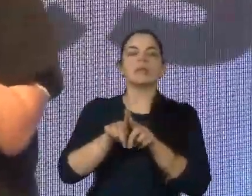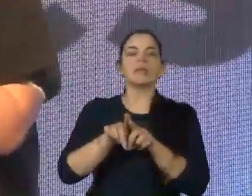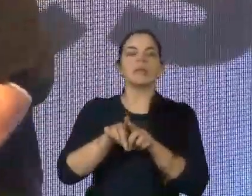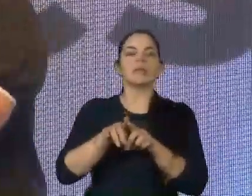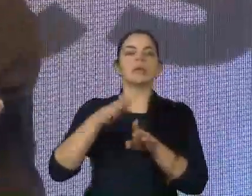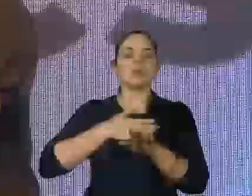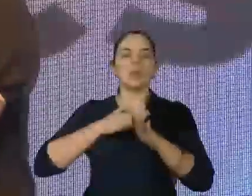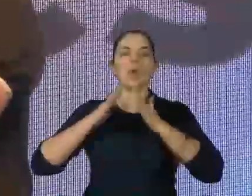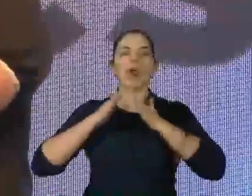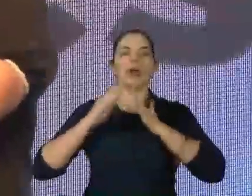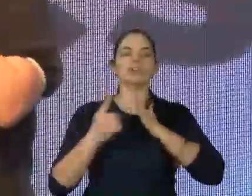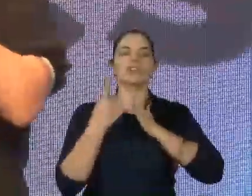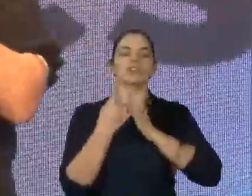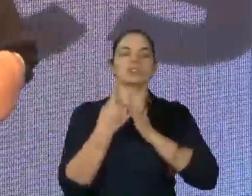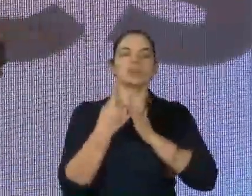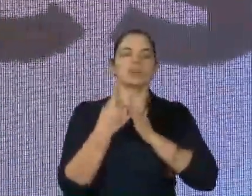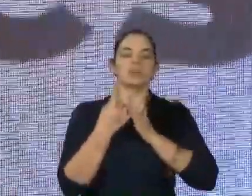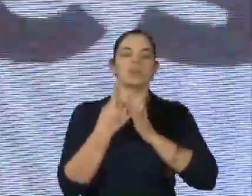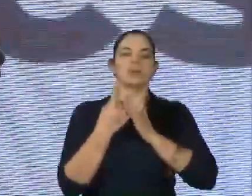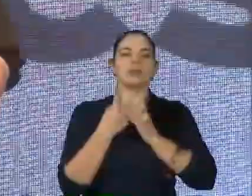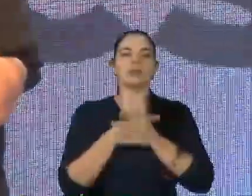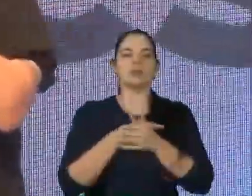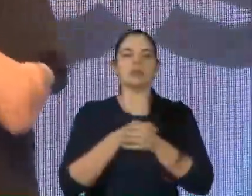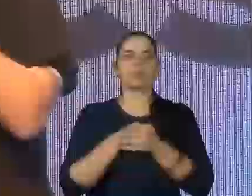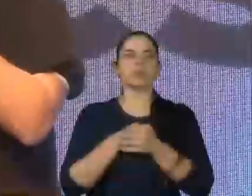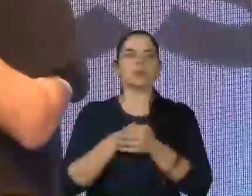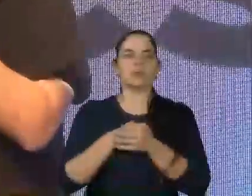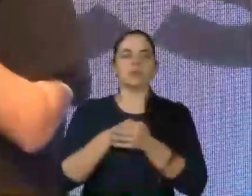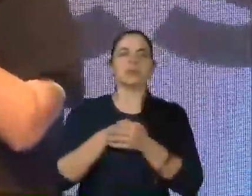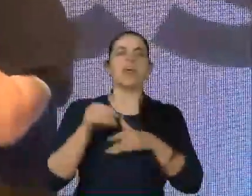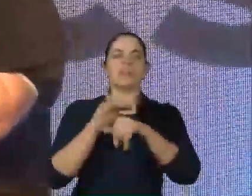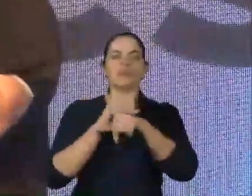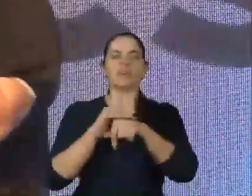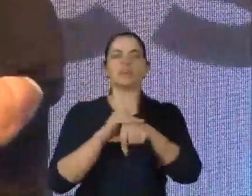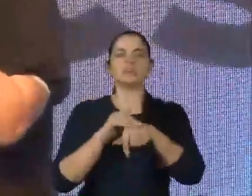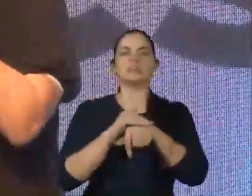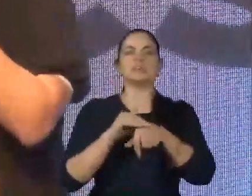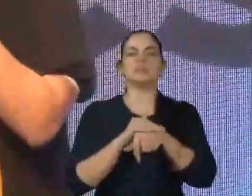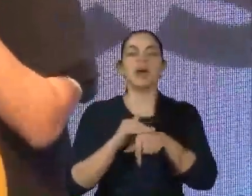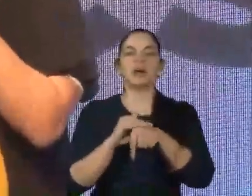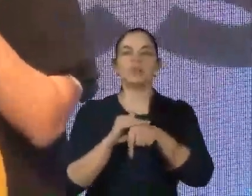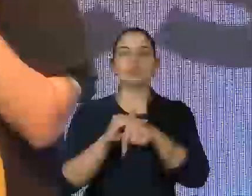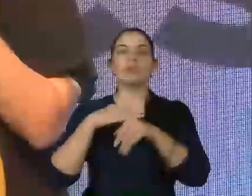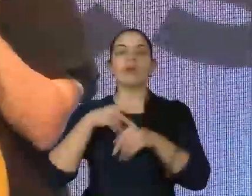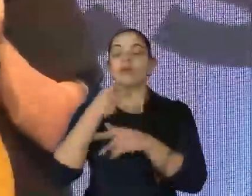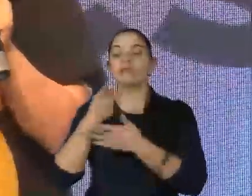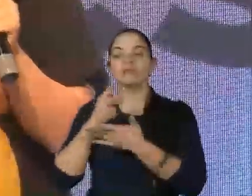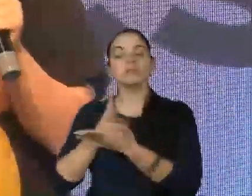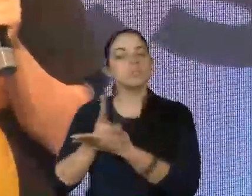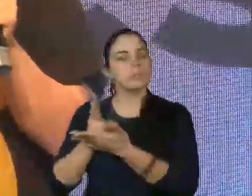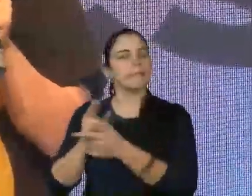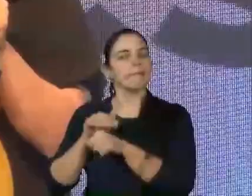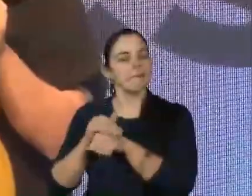é para mim morar sozinha, que assim, eu fui conversando, né? Eu fui